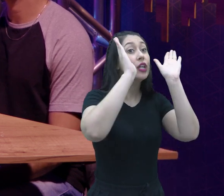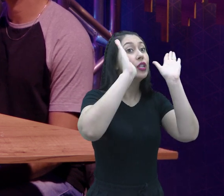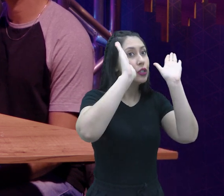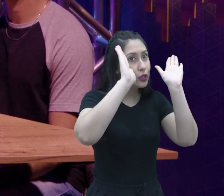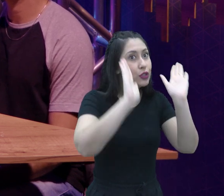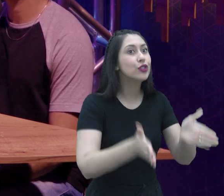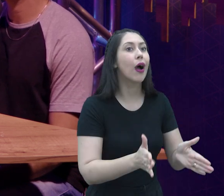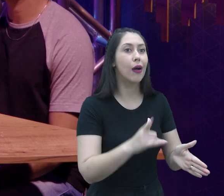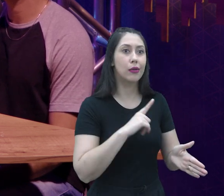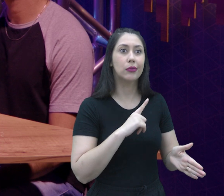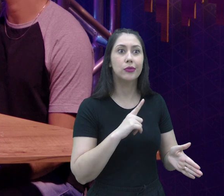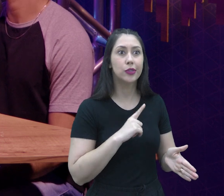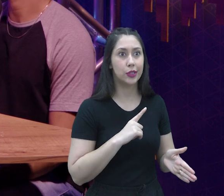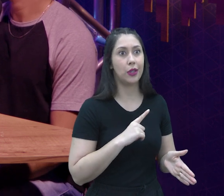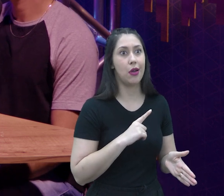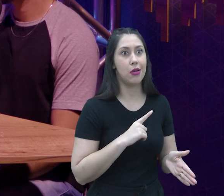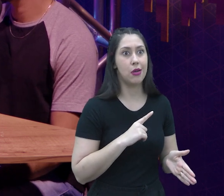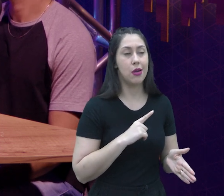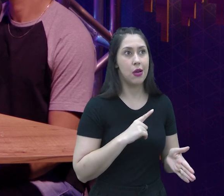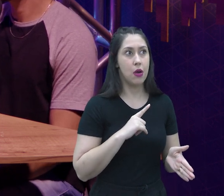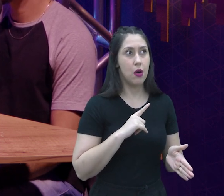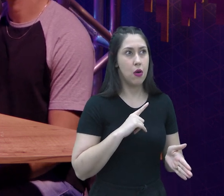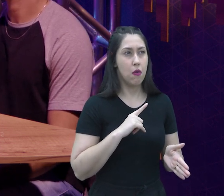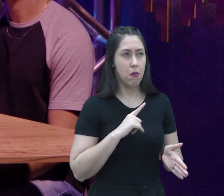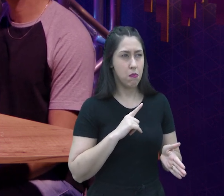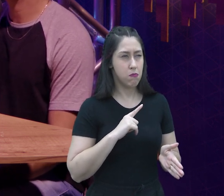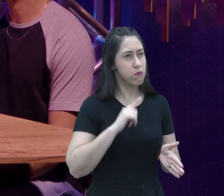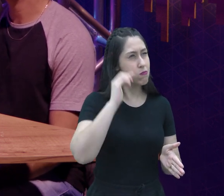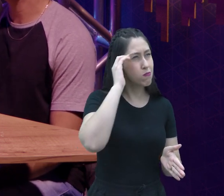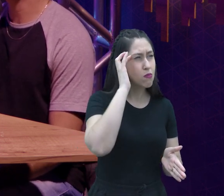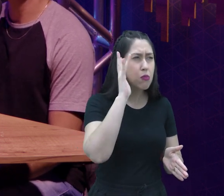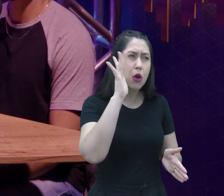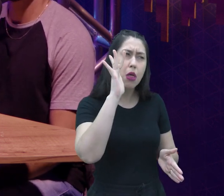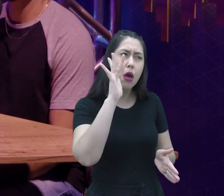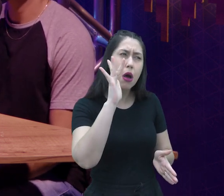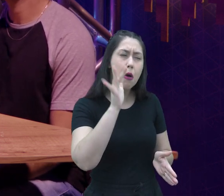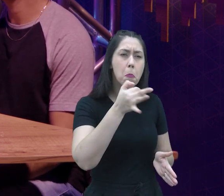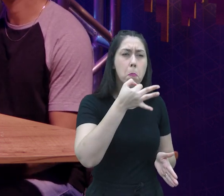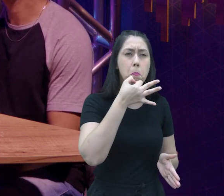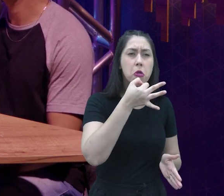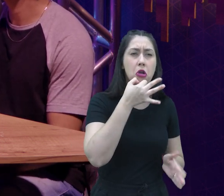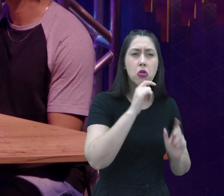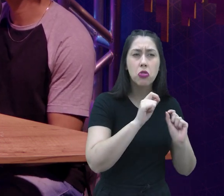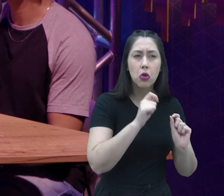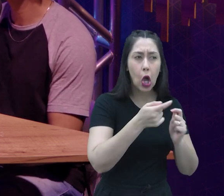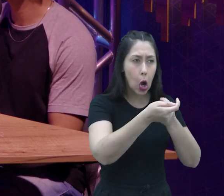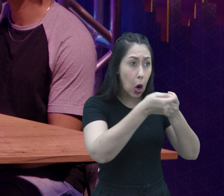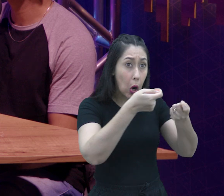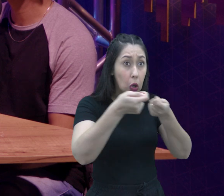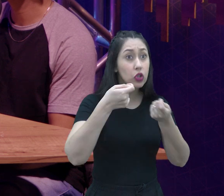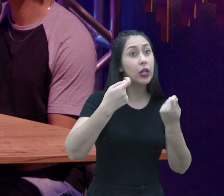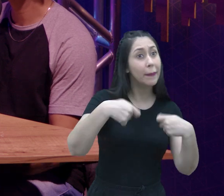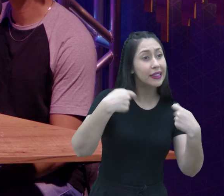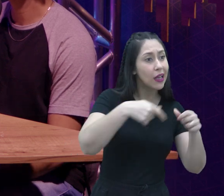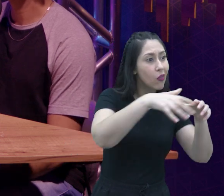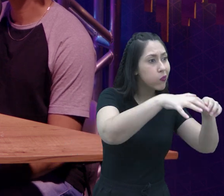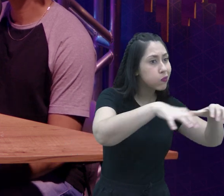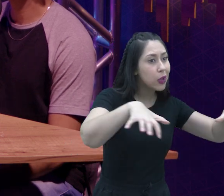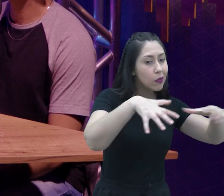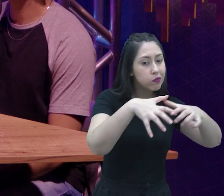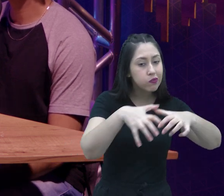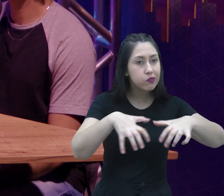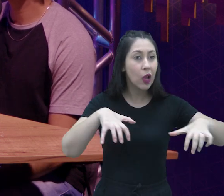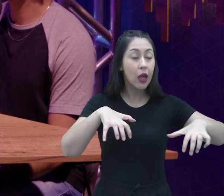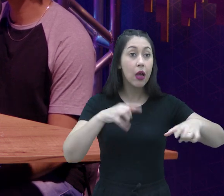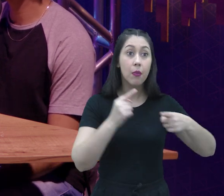que os poderes deviam ser distribuídos. Até porque as pessoas começaram a perceber que quando